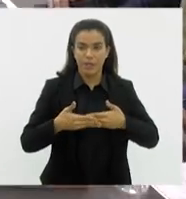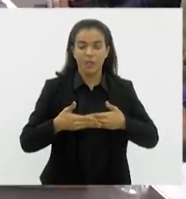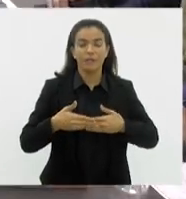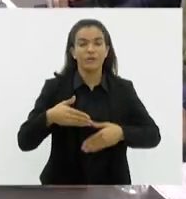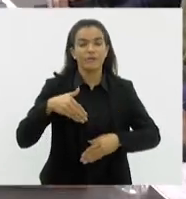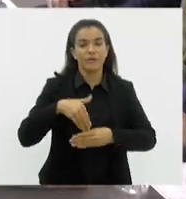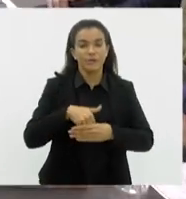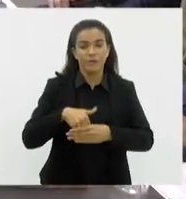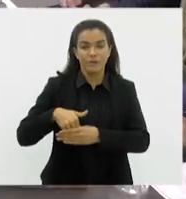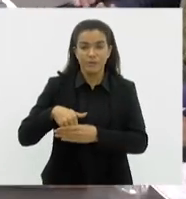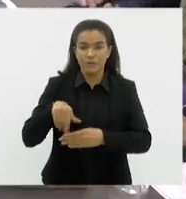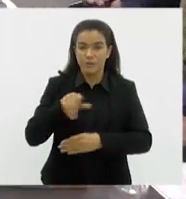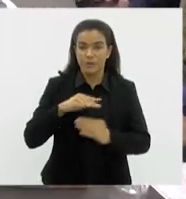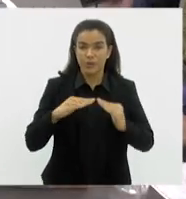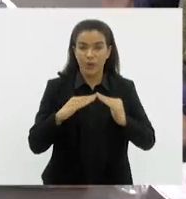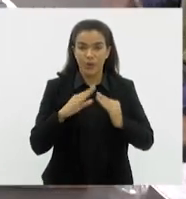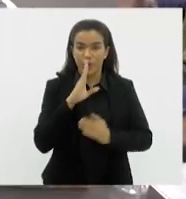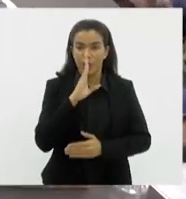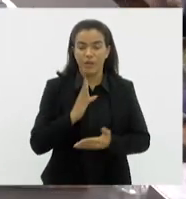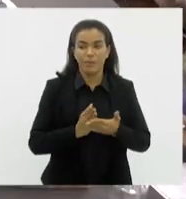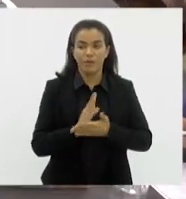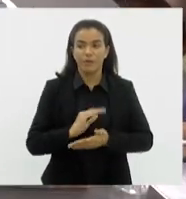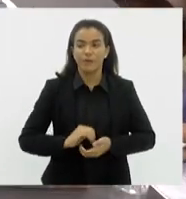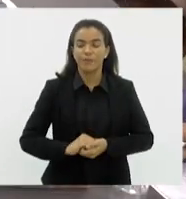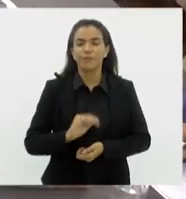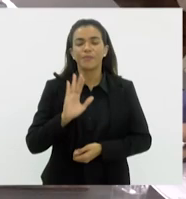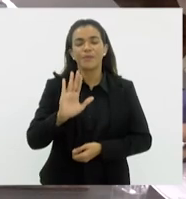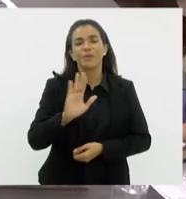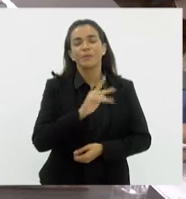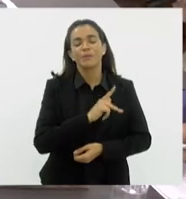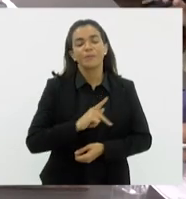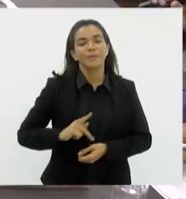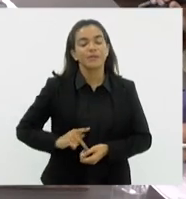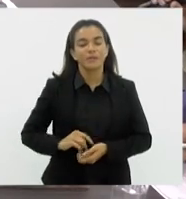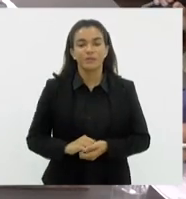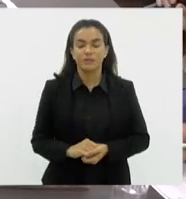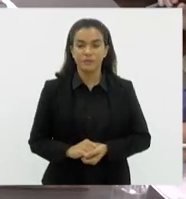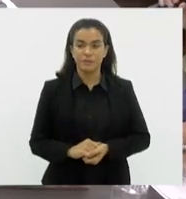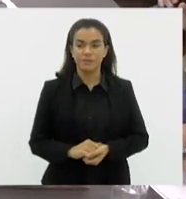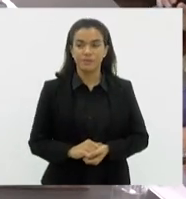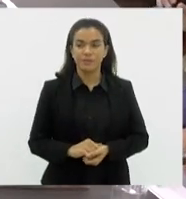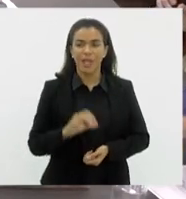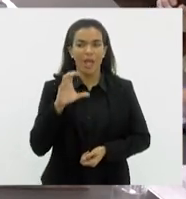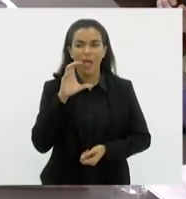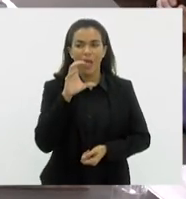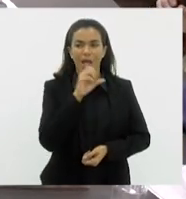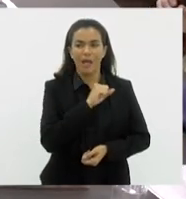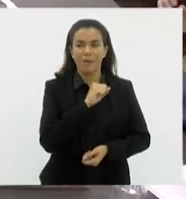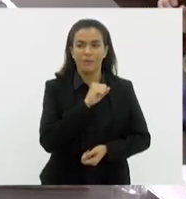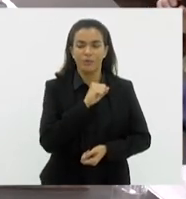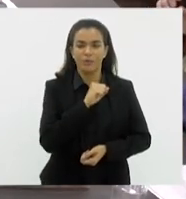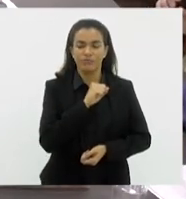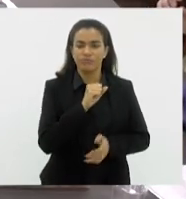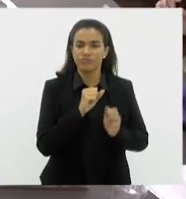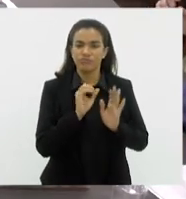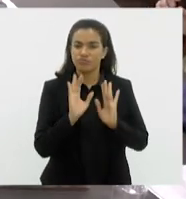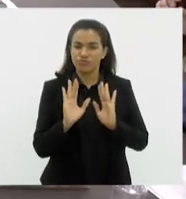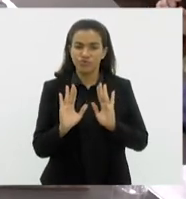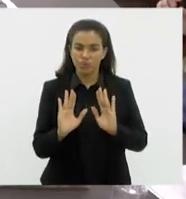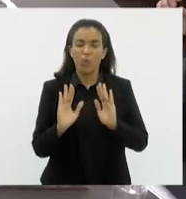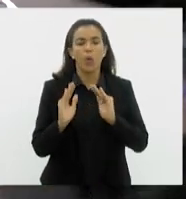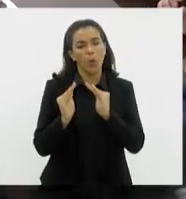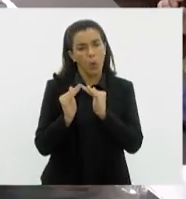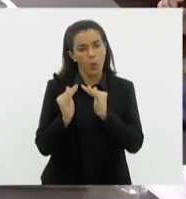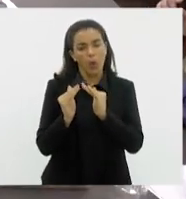em votação, os senhores que aprovam, permaneçam como estão, aprovado. Presidente. Deputado Carlos Mink. Rapidamente, só a proposta, eu concordo